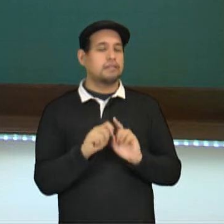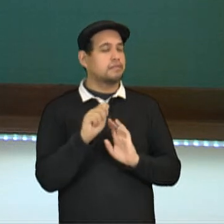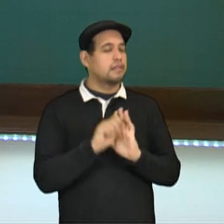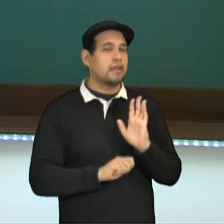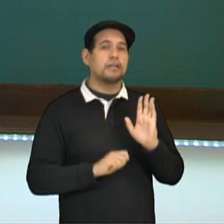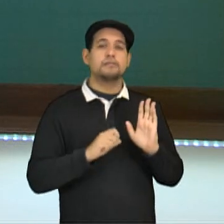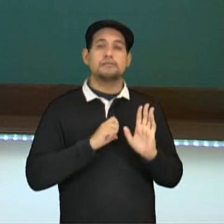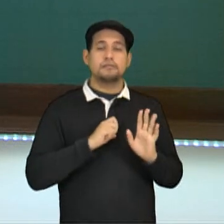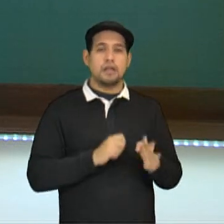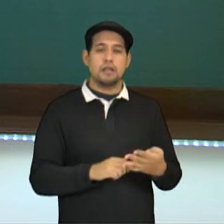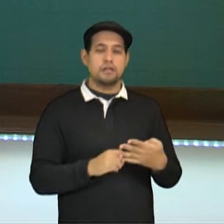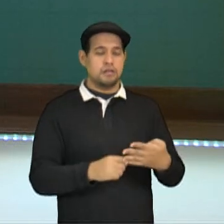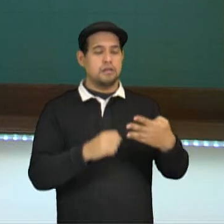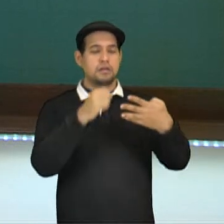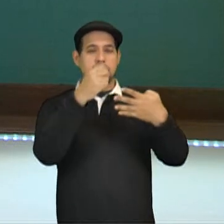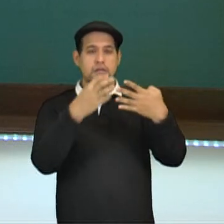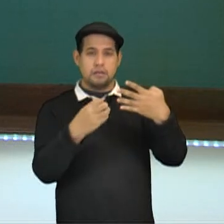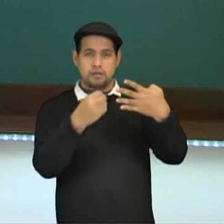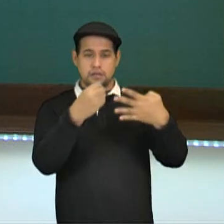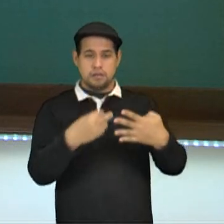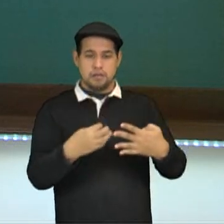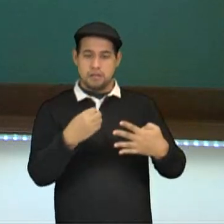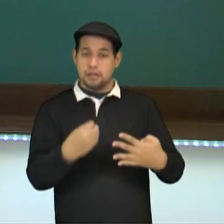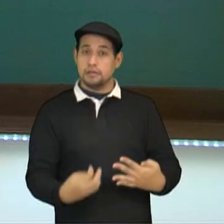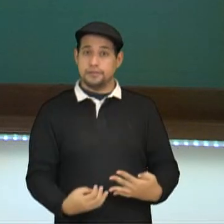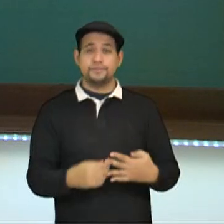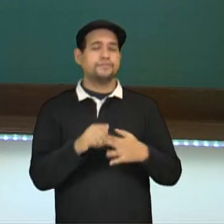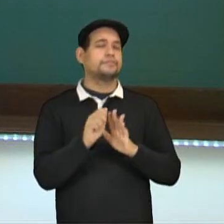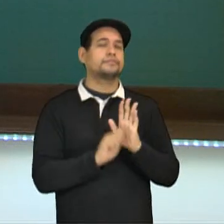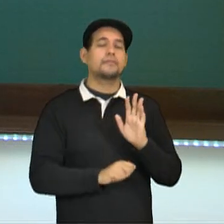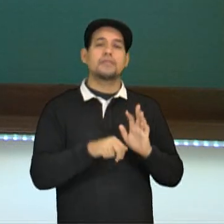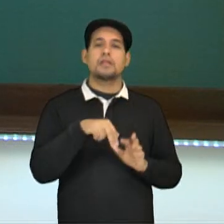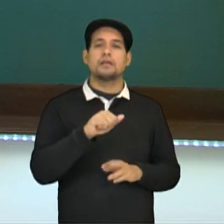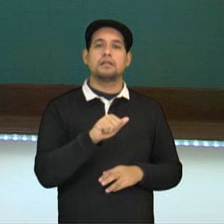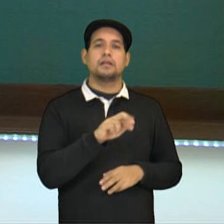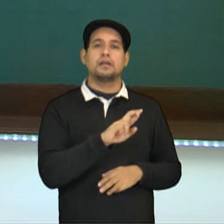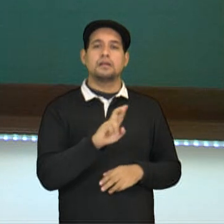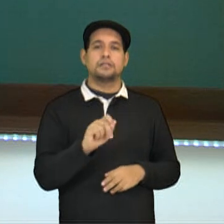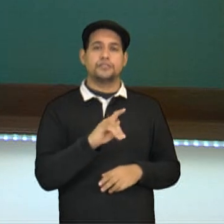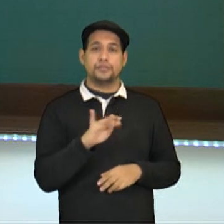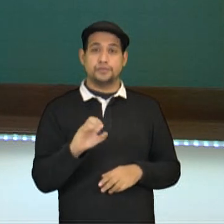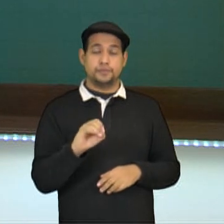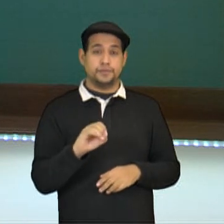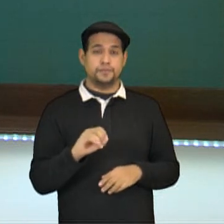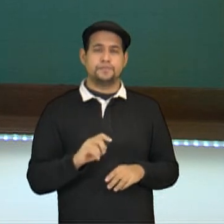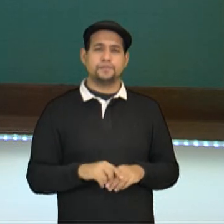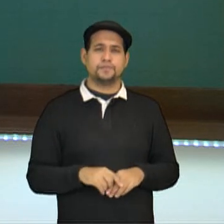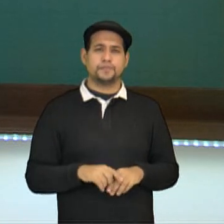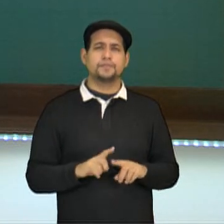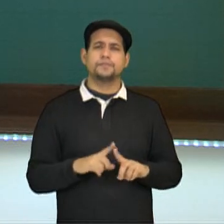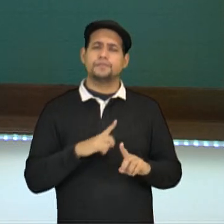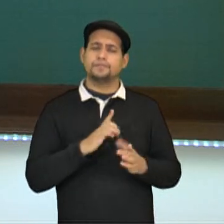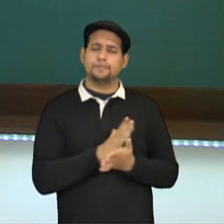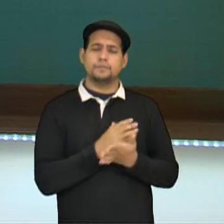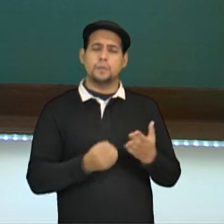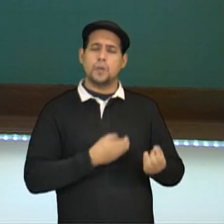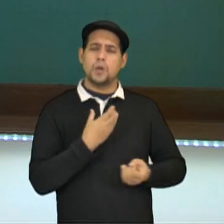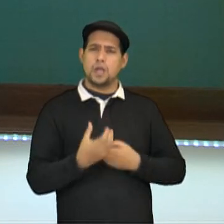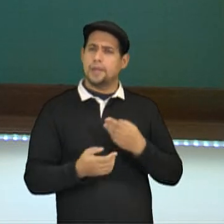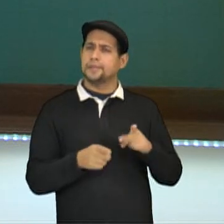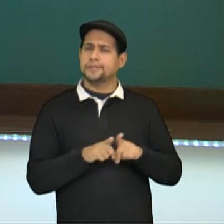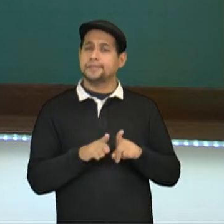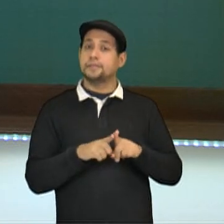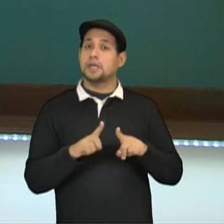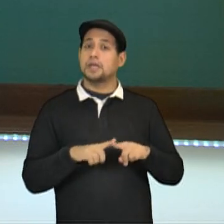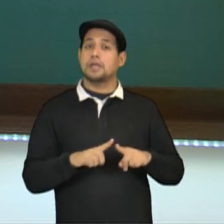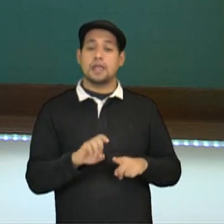de parágrafo, que são os textos narrativos. O lírico, geralmente, é em versos, que são os próprios poemas e poesias.